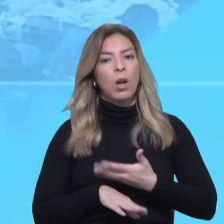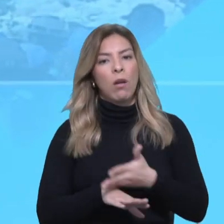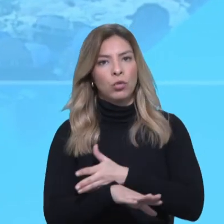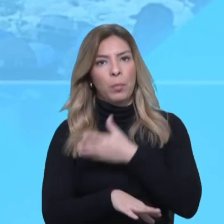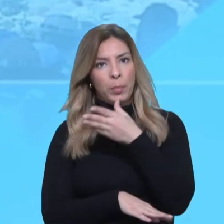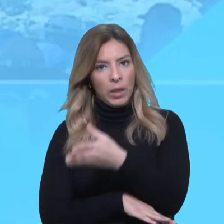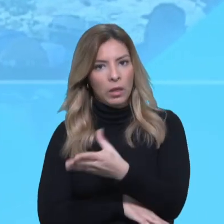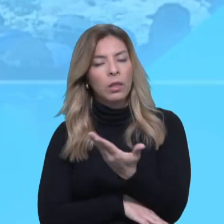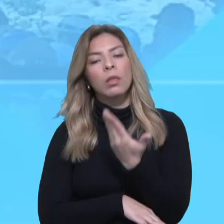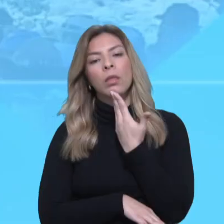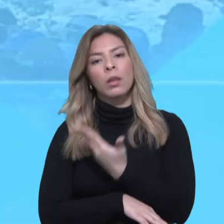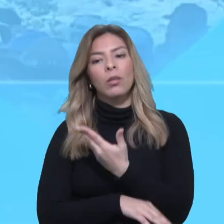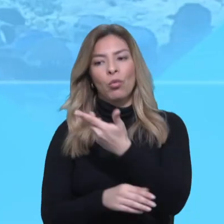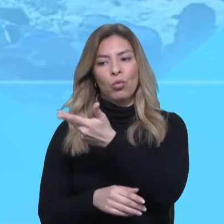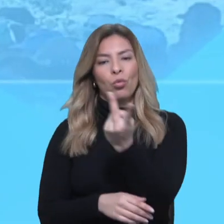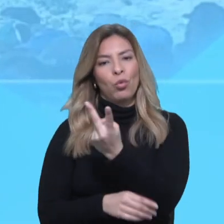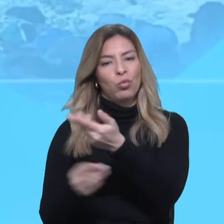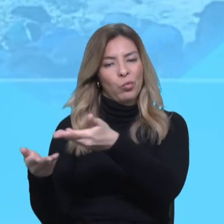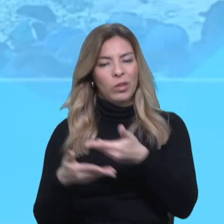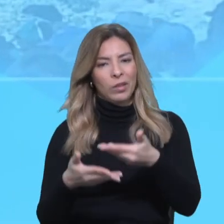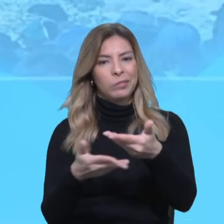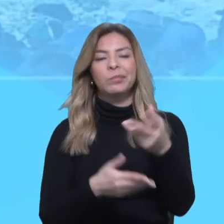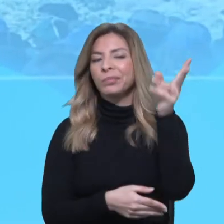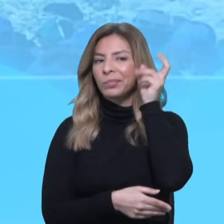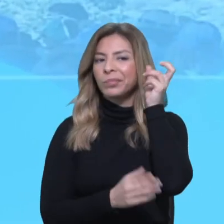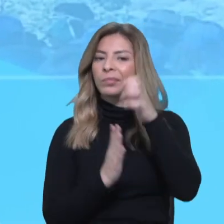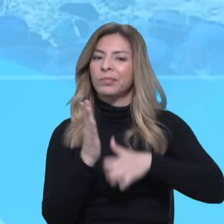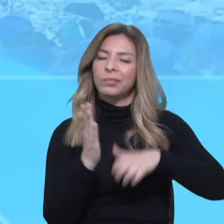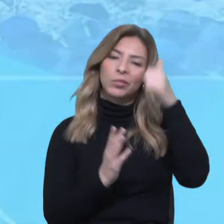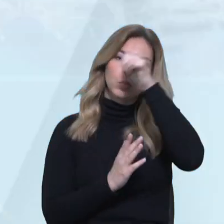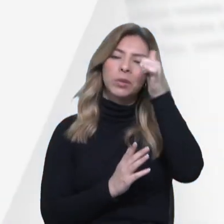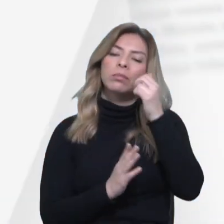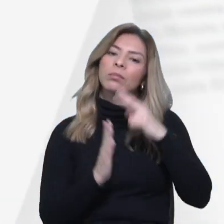aos nossos convidados, vamos também escutar o texto que é lido nas missas de domingo.